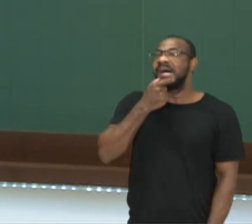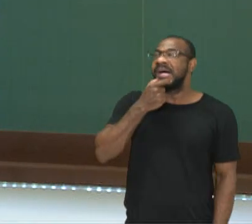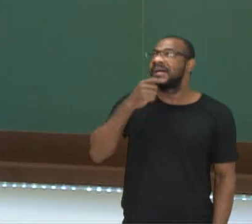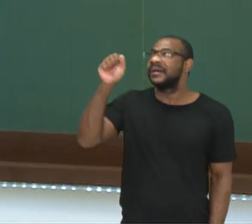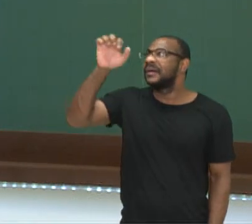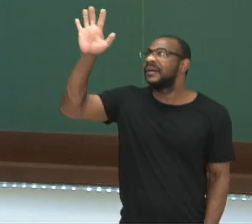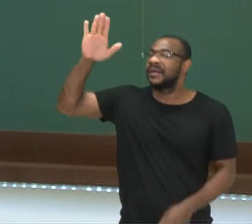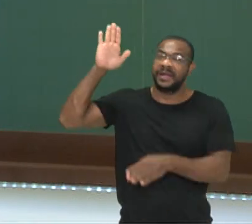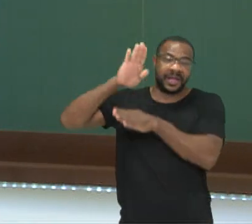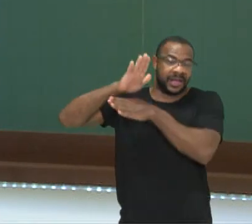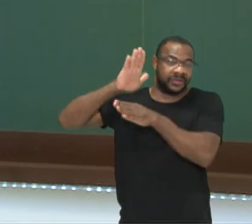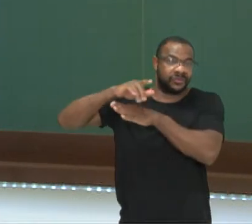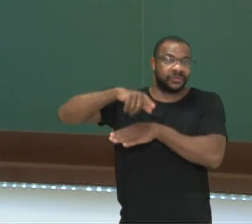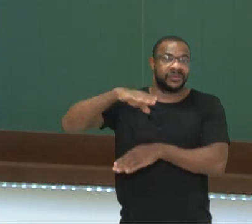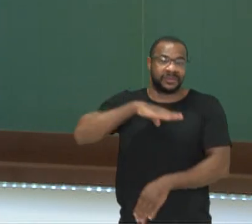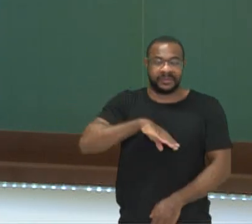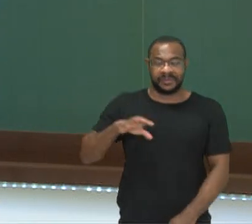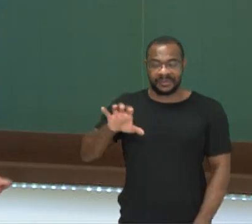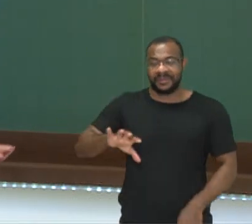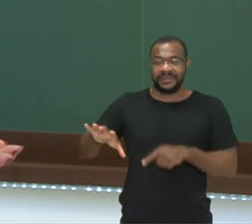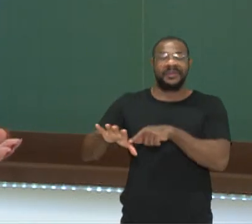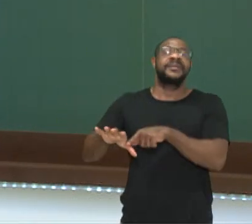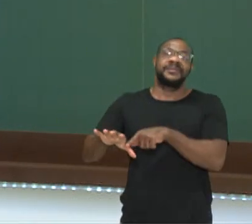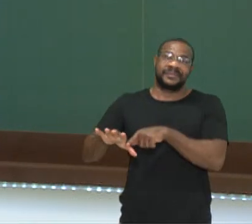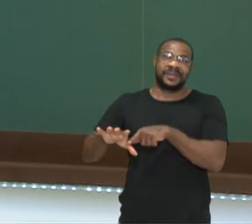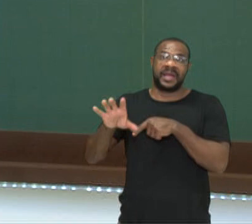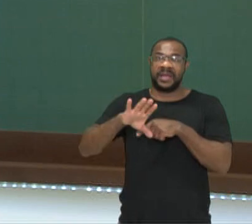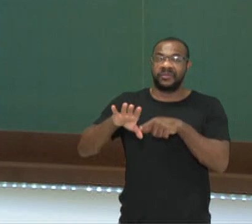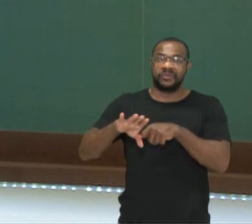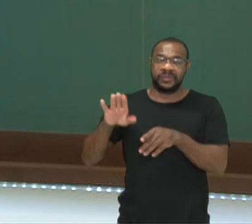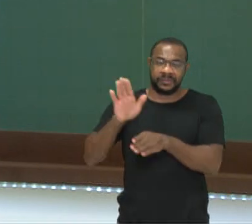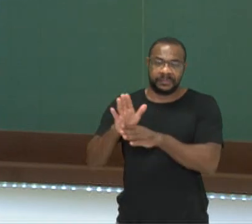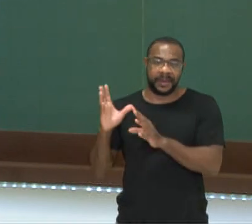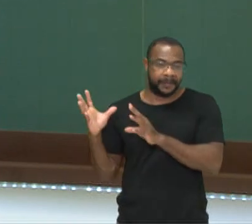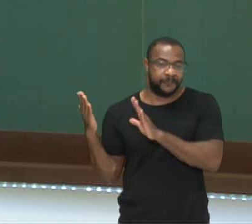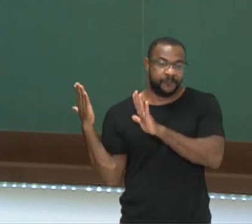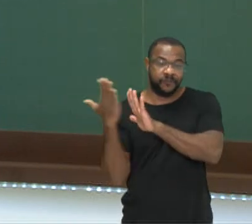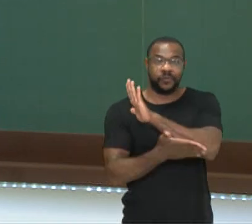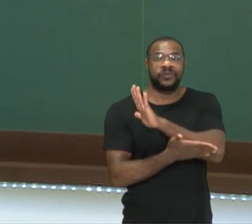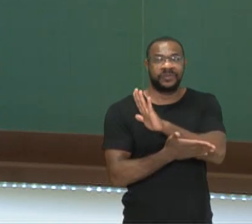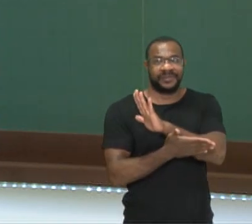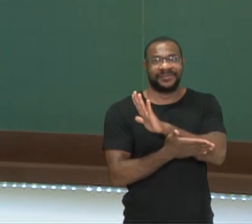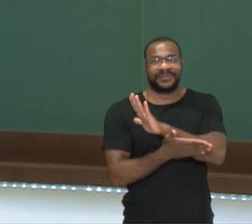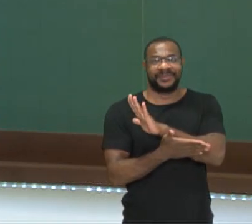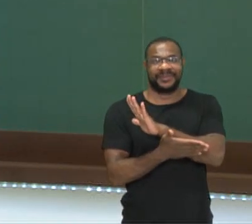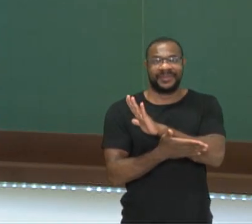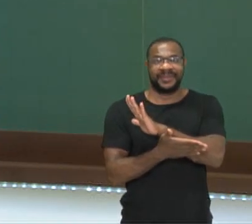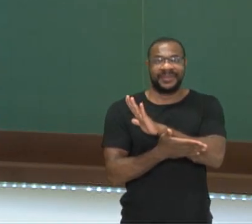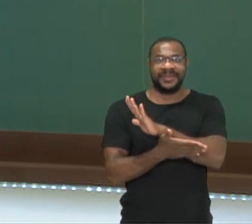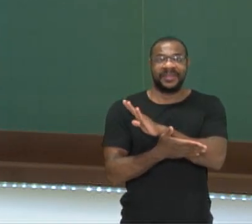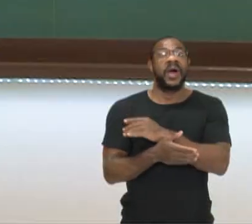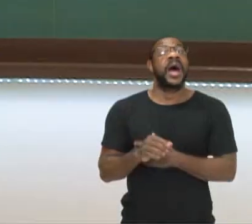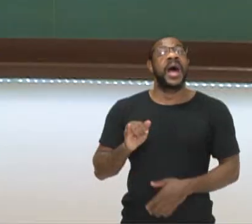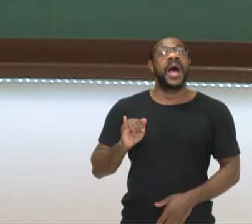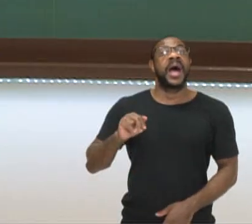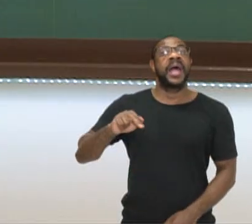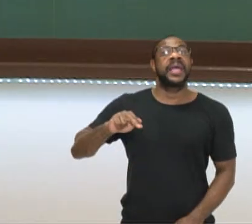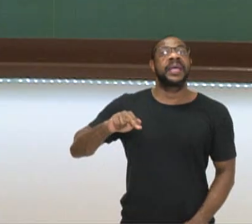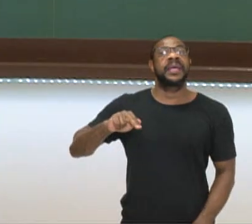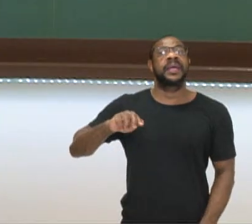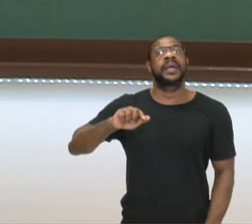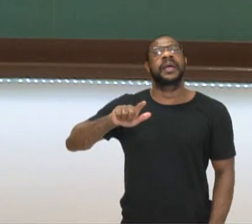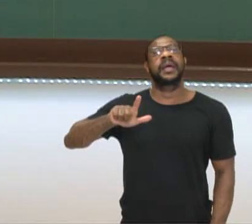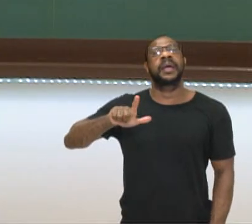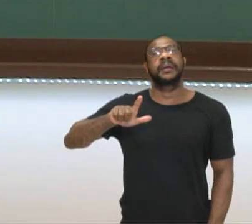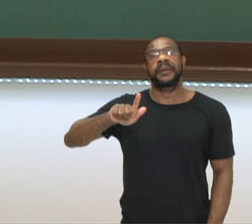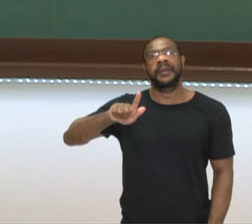ingleses, eles vão ajudar muito Portugal nessa fuga aqui para o Brasil. Mas será que era porque